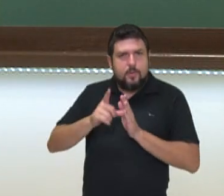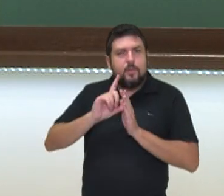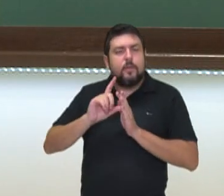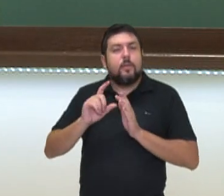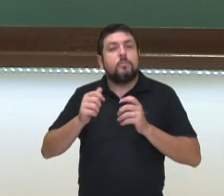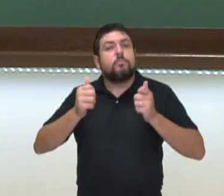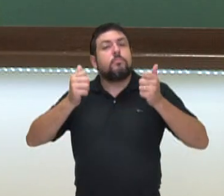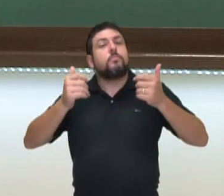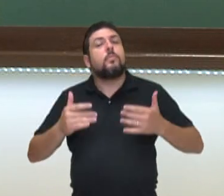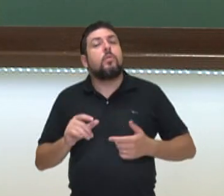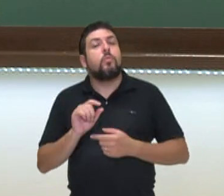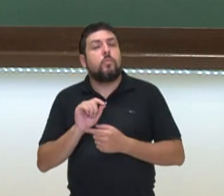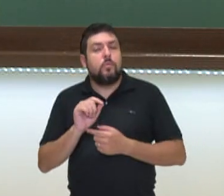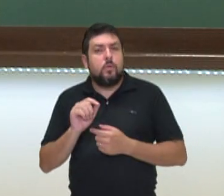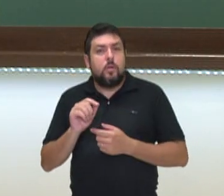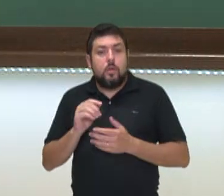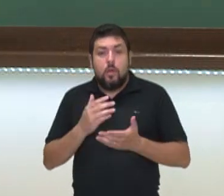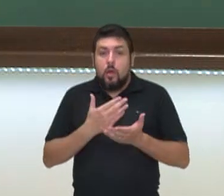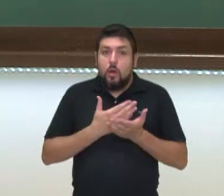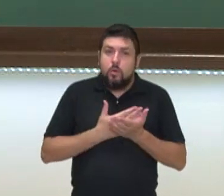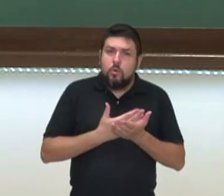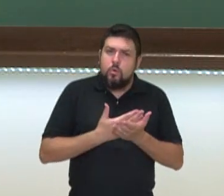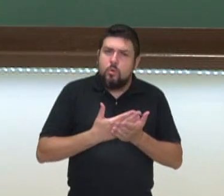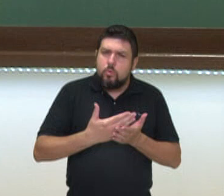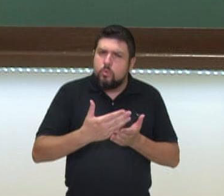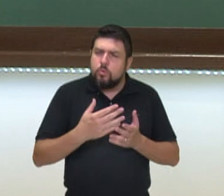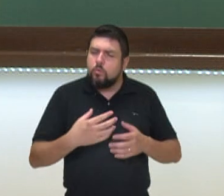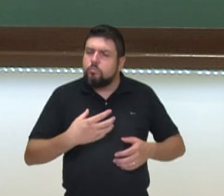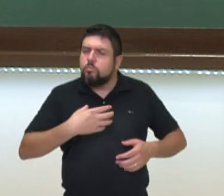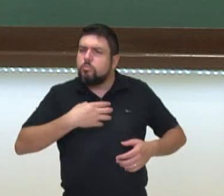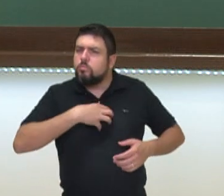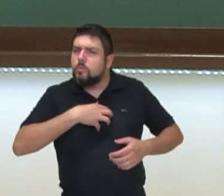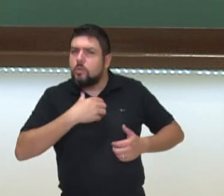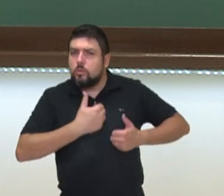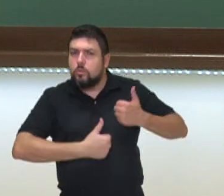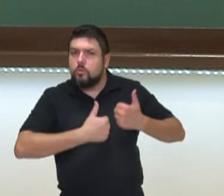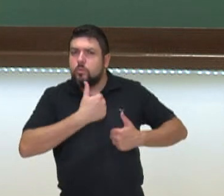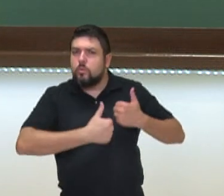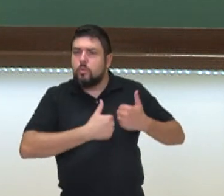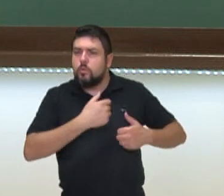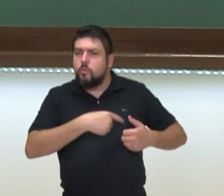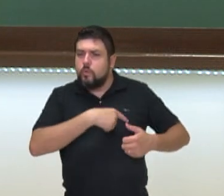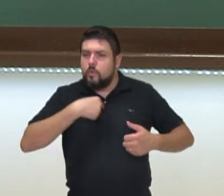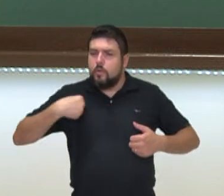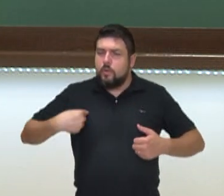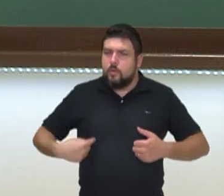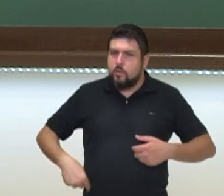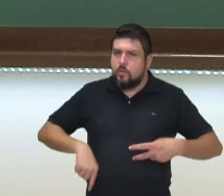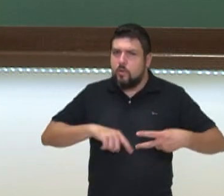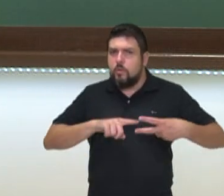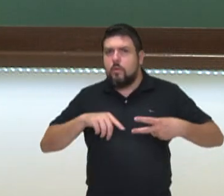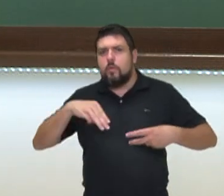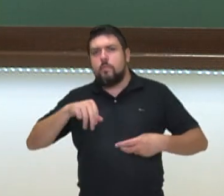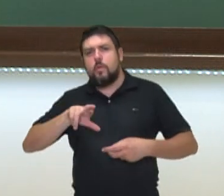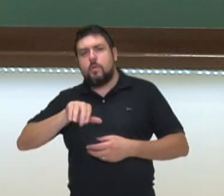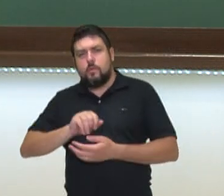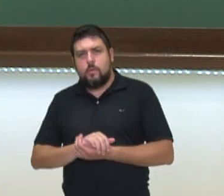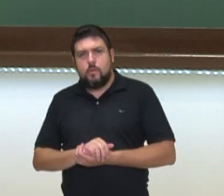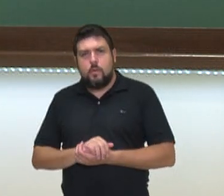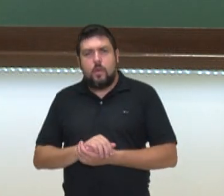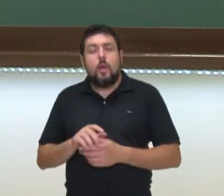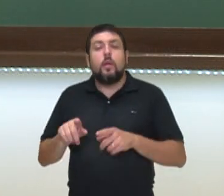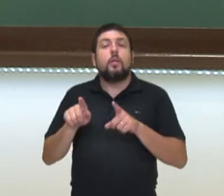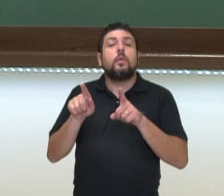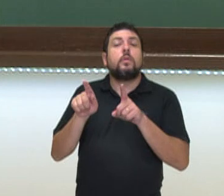que se manifestou, já tinha manifestações desse jogo, né? Então, aqui nessa escola na Inglaterra, como a